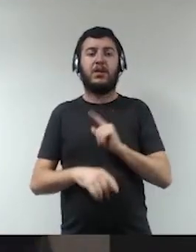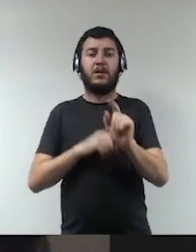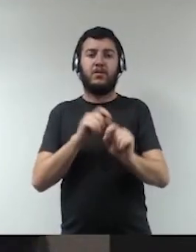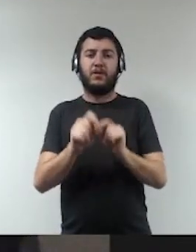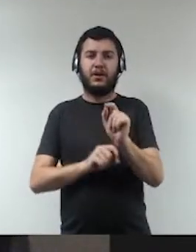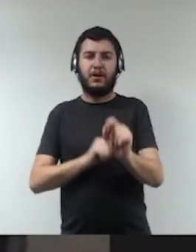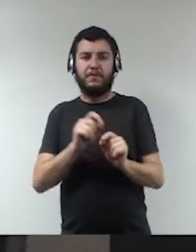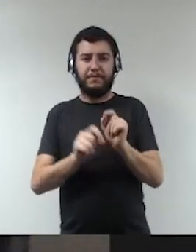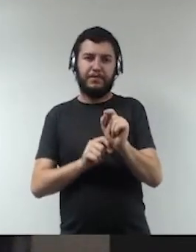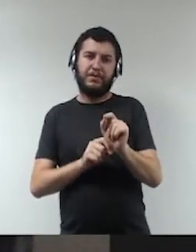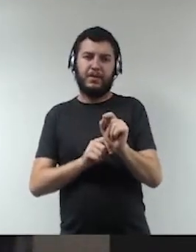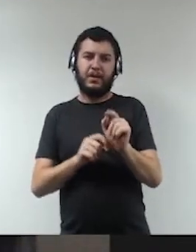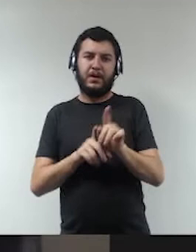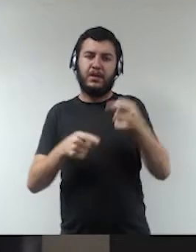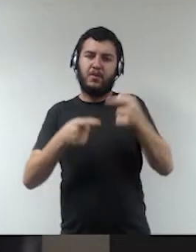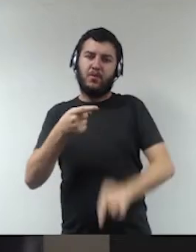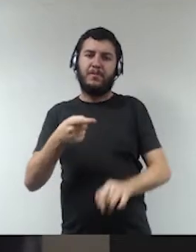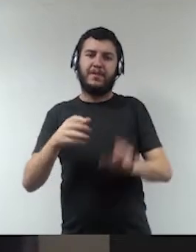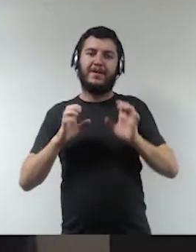de vista ético.